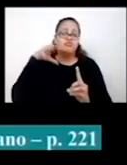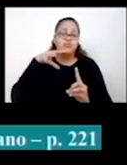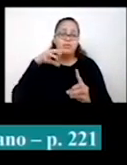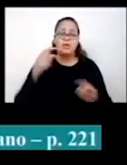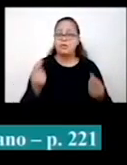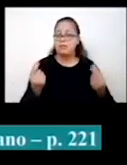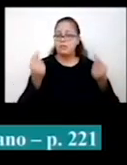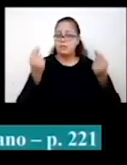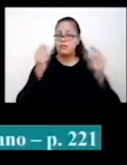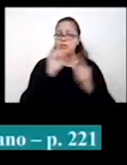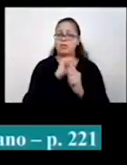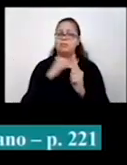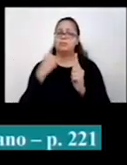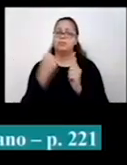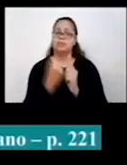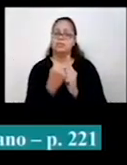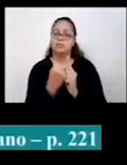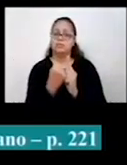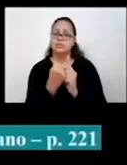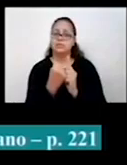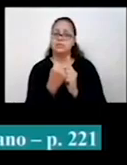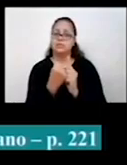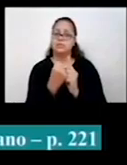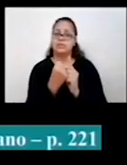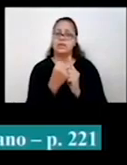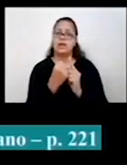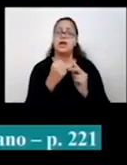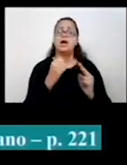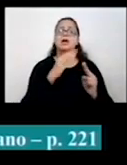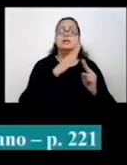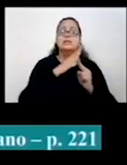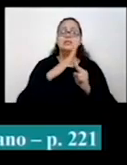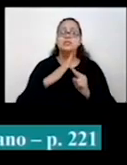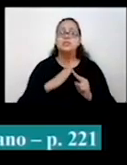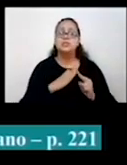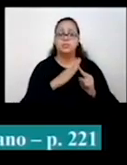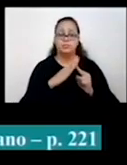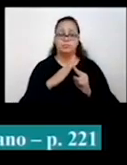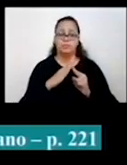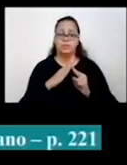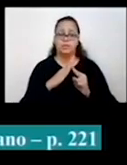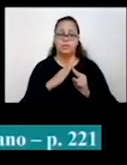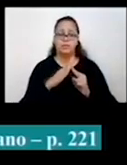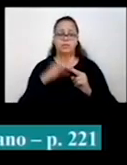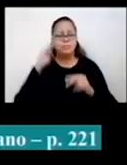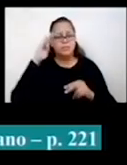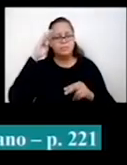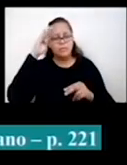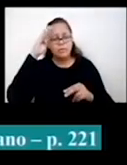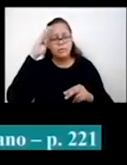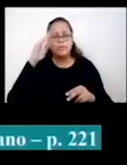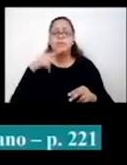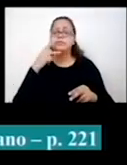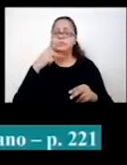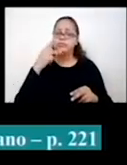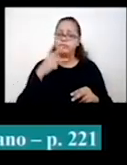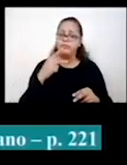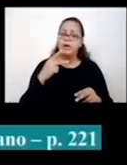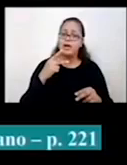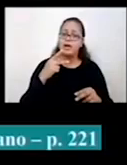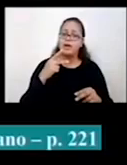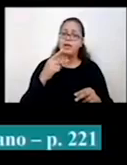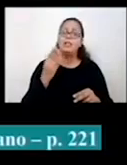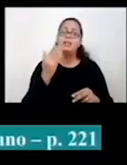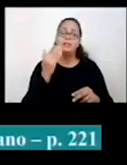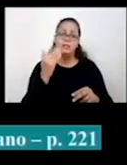influenciaram aí em aspectos econômicos, sociais, né, e urbanos, né, principalmente quando a gente fala aí dos hábitos alimentares, né, da renda